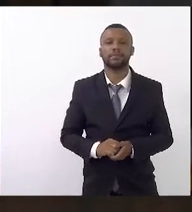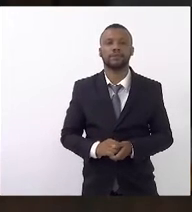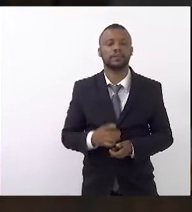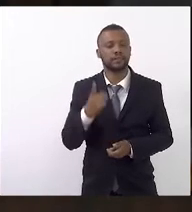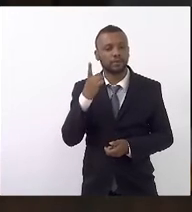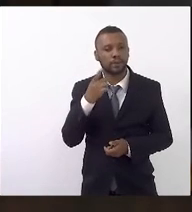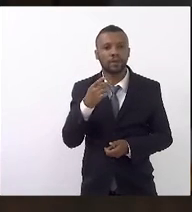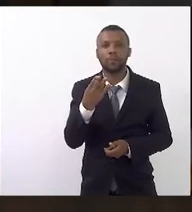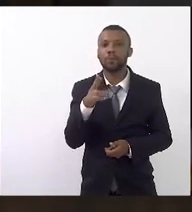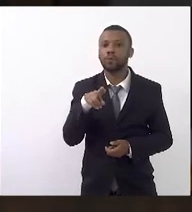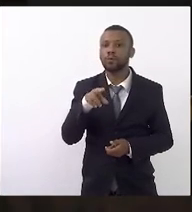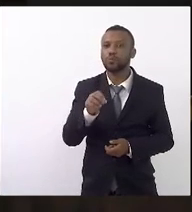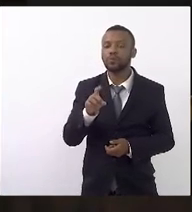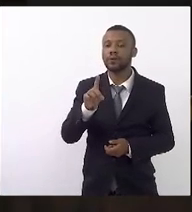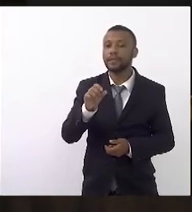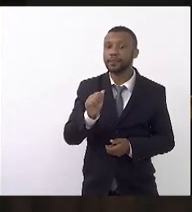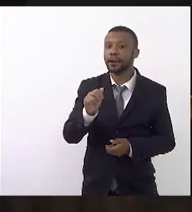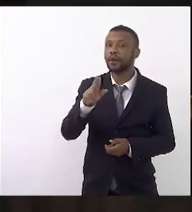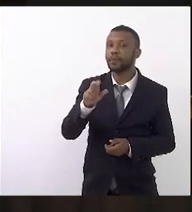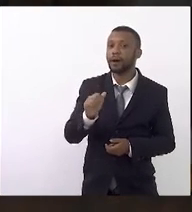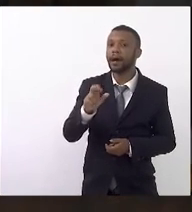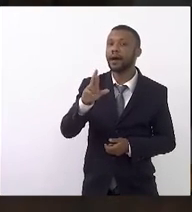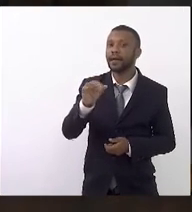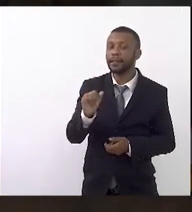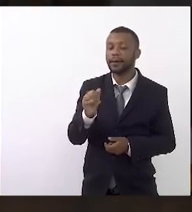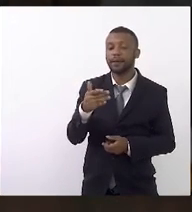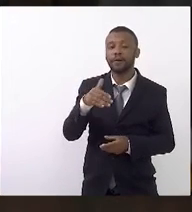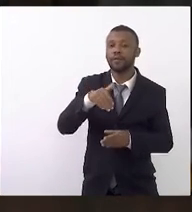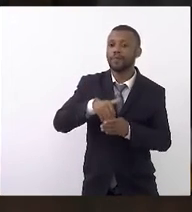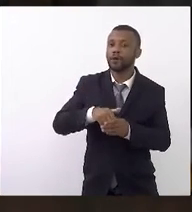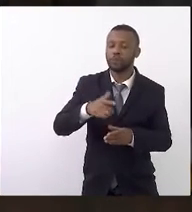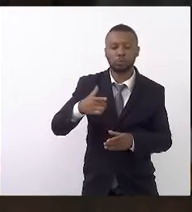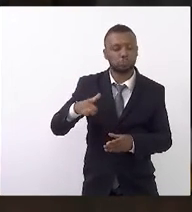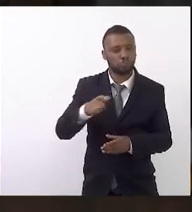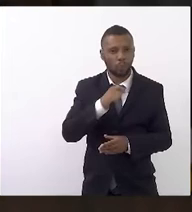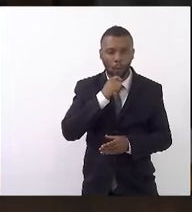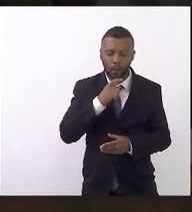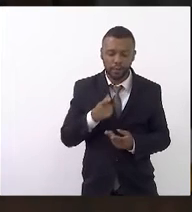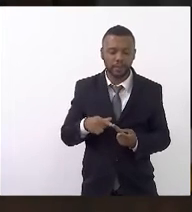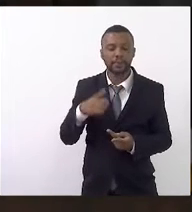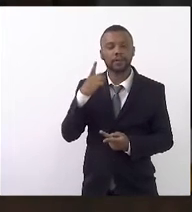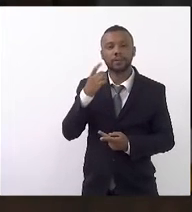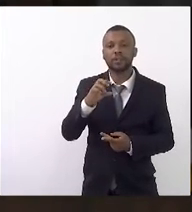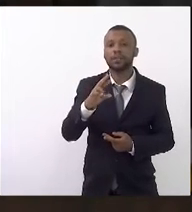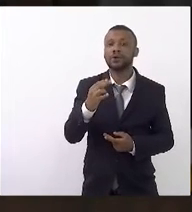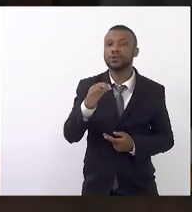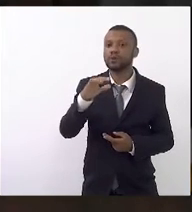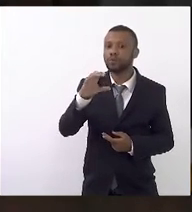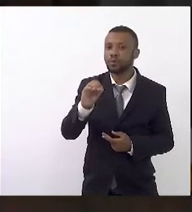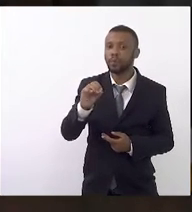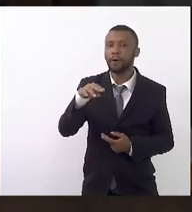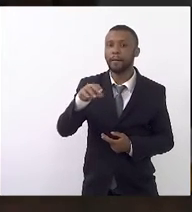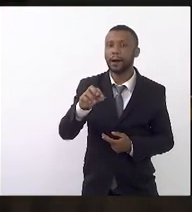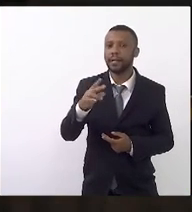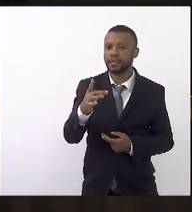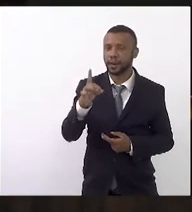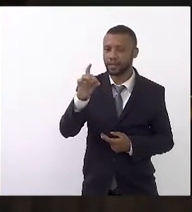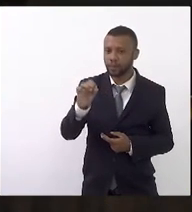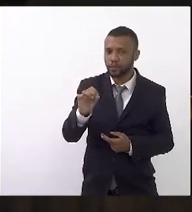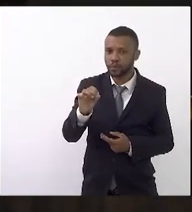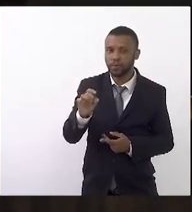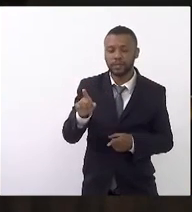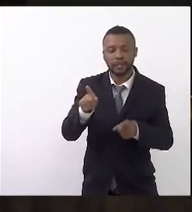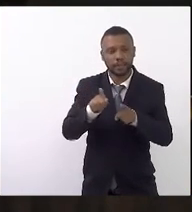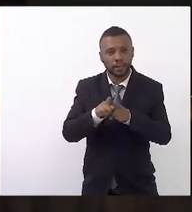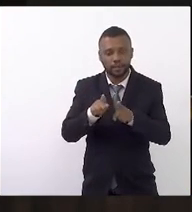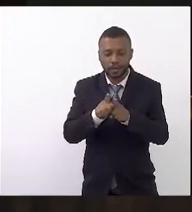Deputado Bruno Dallaire. Não votou. Deputado Chico Machado. Também aqui no